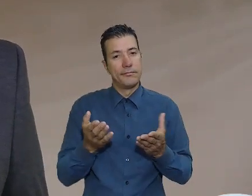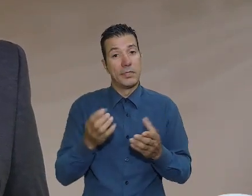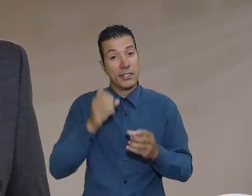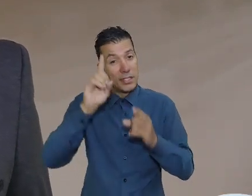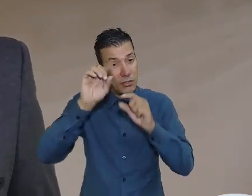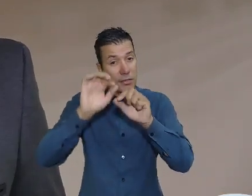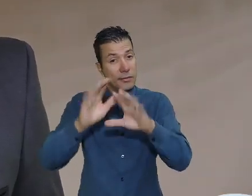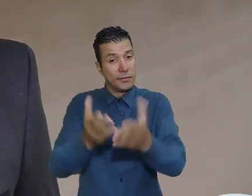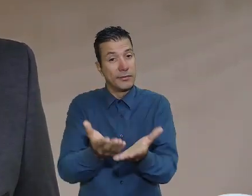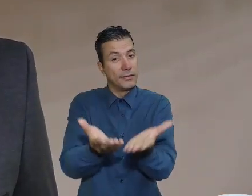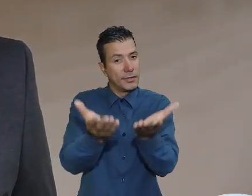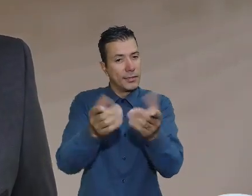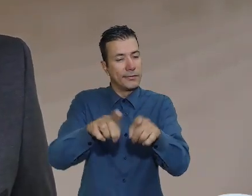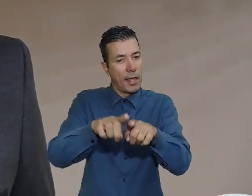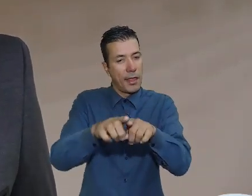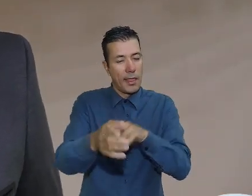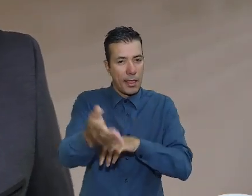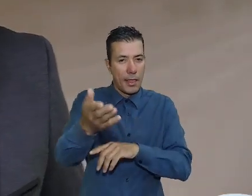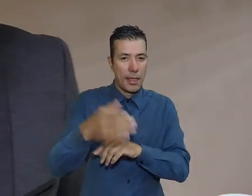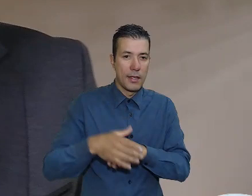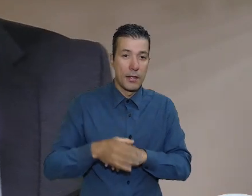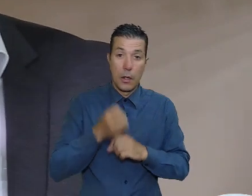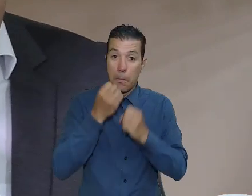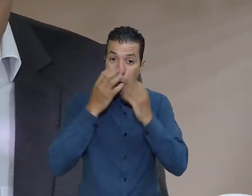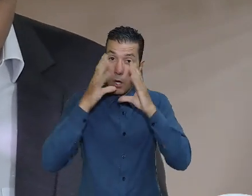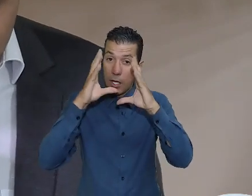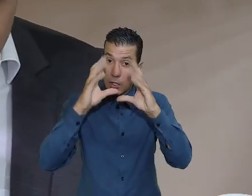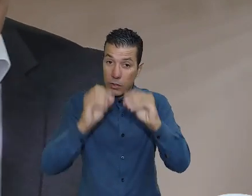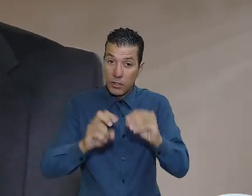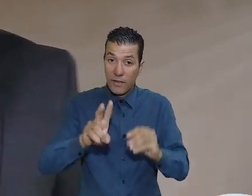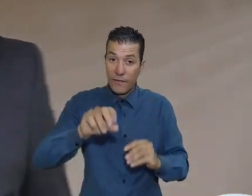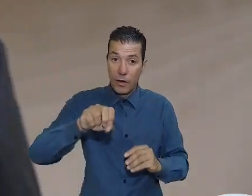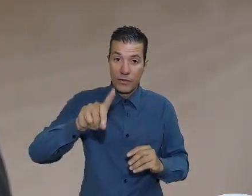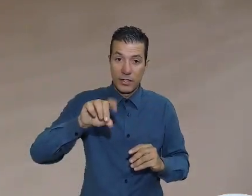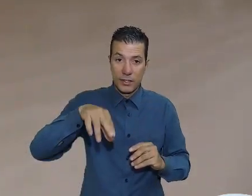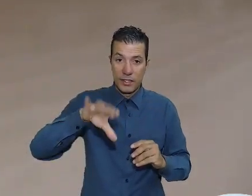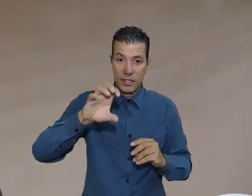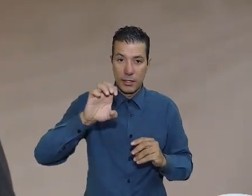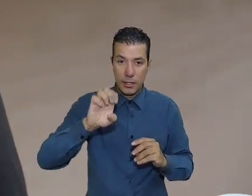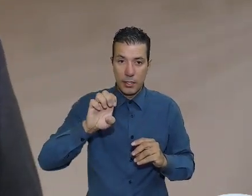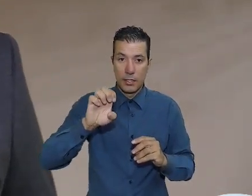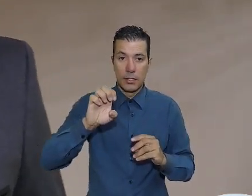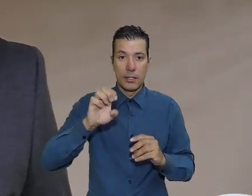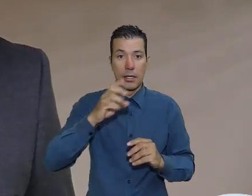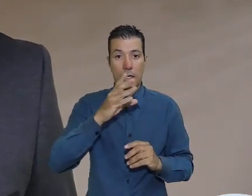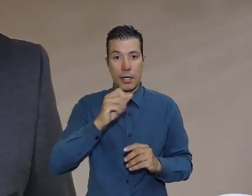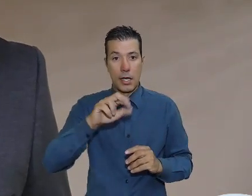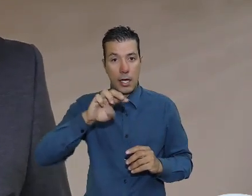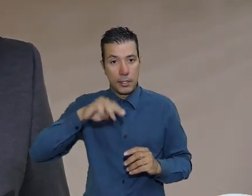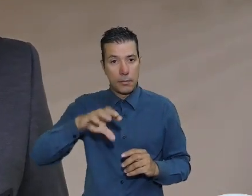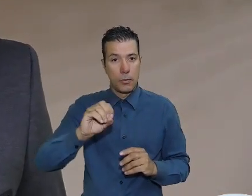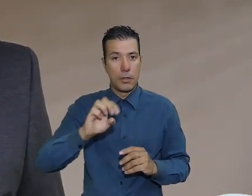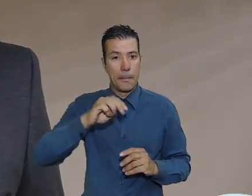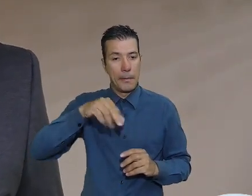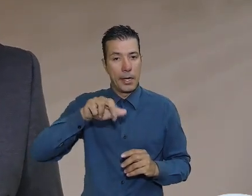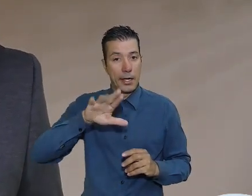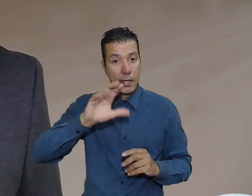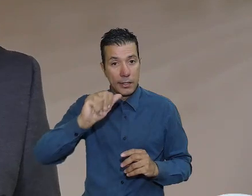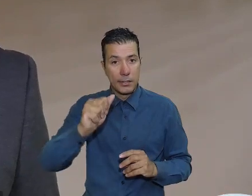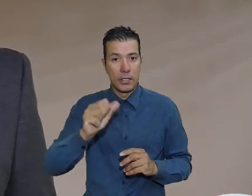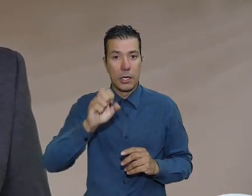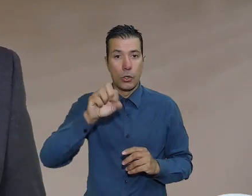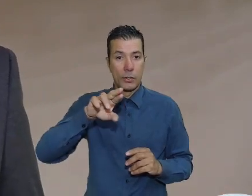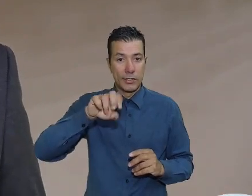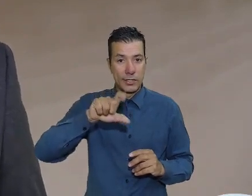Deus abençoe a vocês também. Uma boa noite aqui de Valdenice Carmo, também de Maria Moreno,